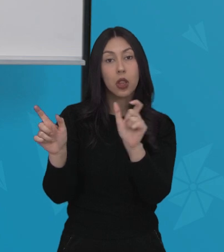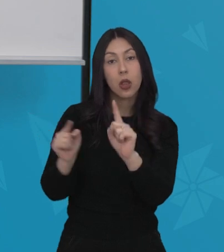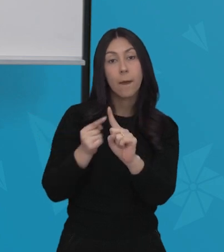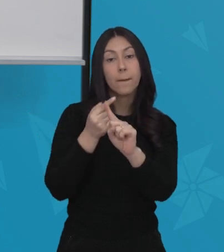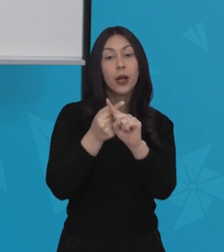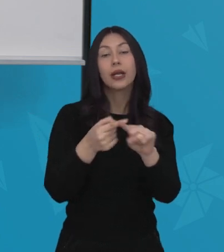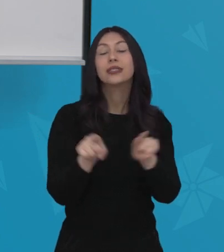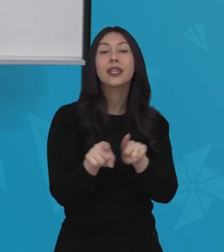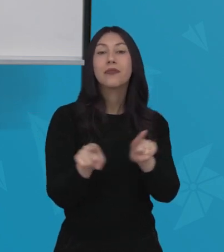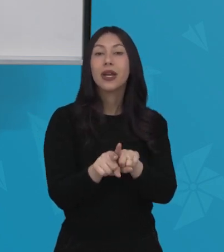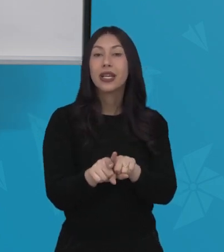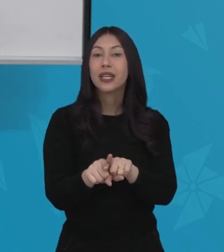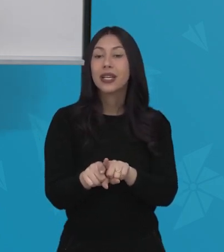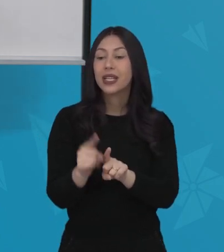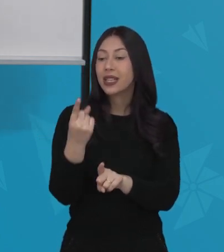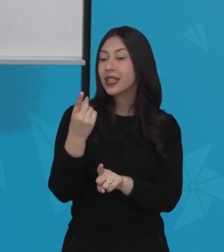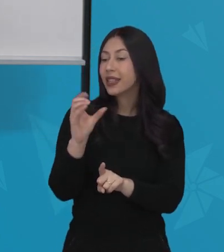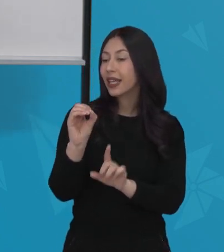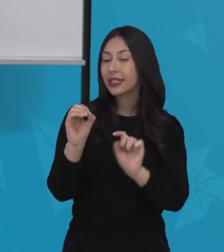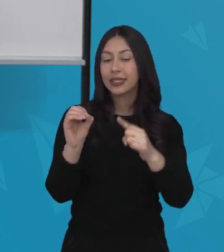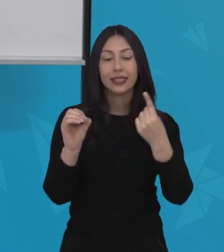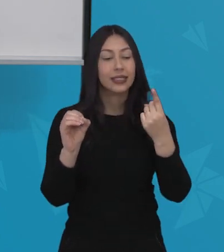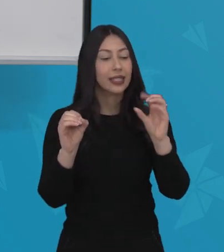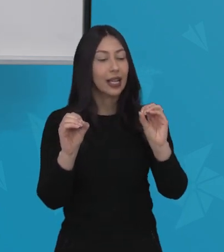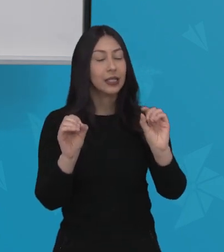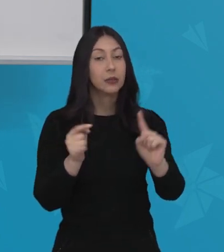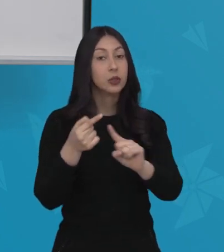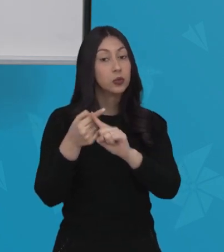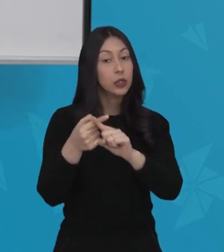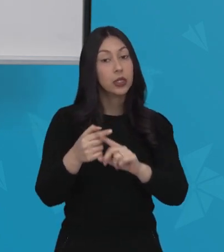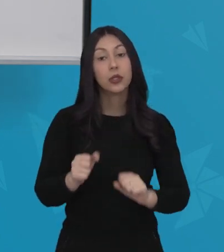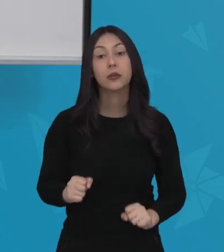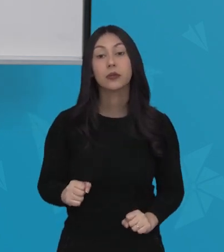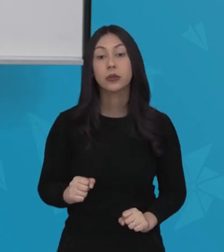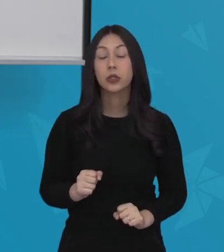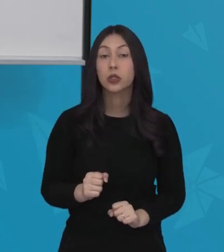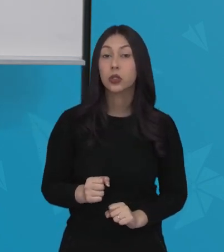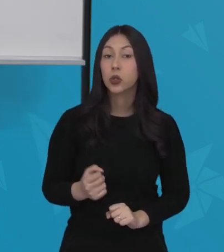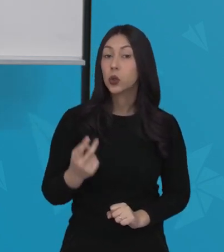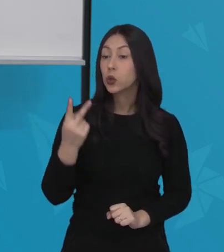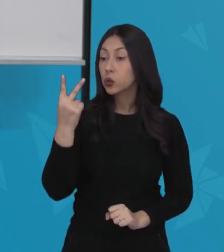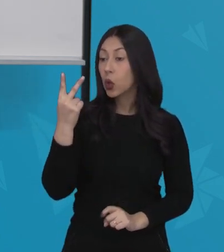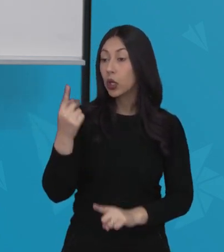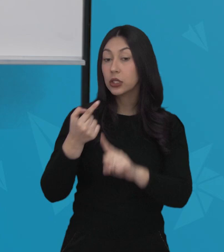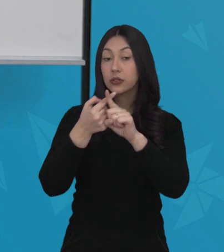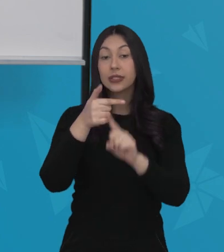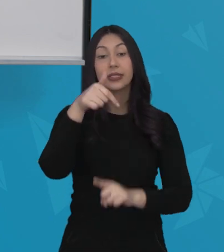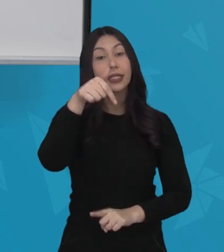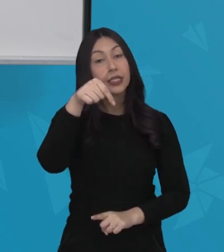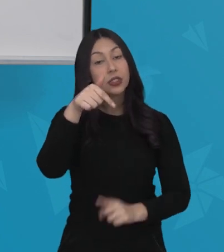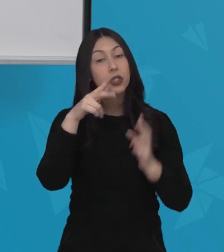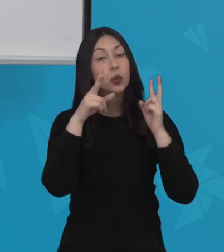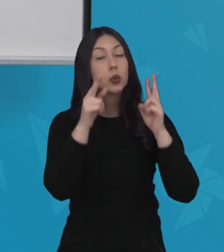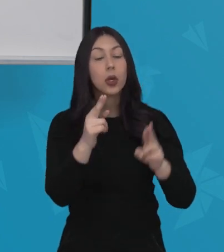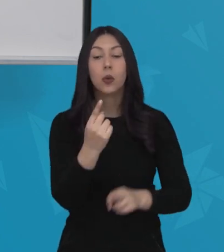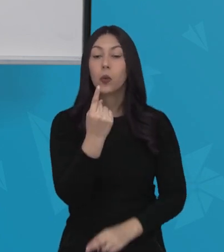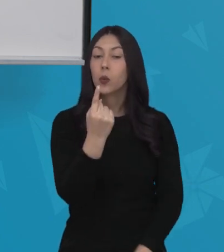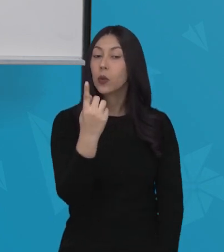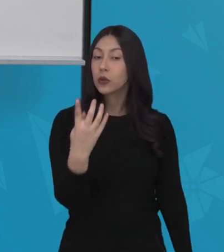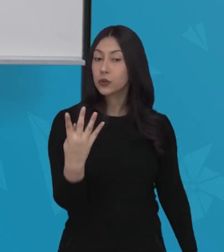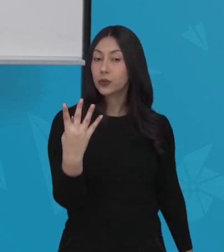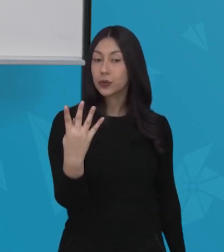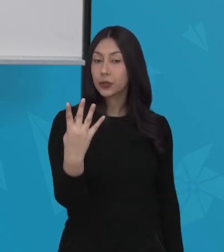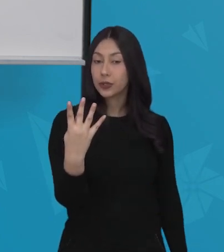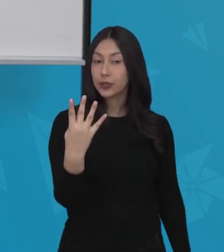números aqui sozinhos e vai multiplicar as potências de base 10 entre elas. O meu 2 vezes 7 vai dar 14. Então